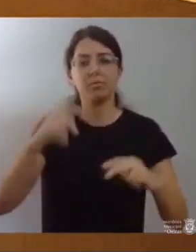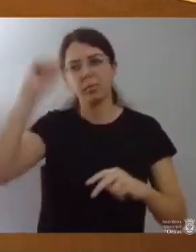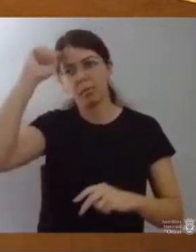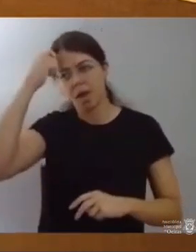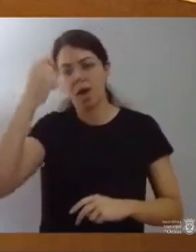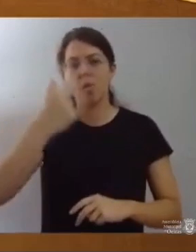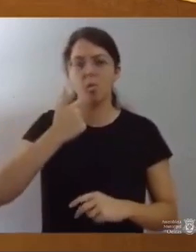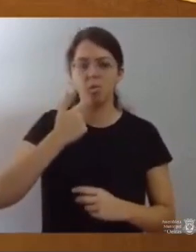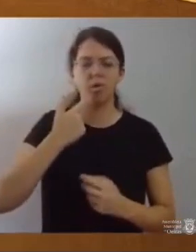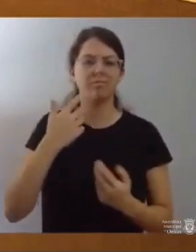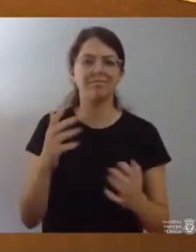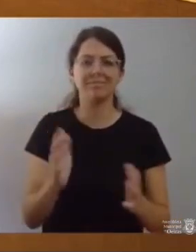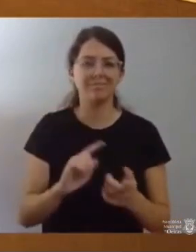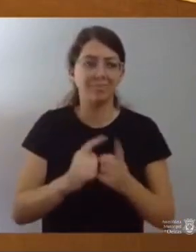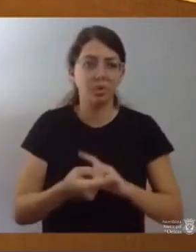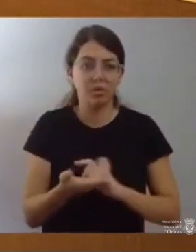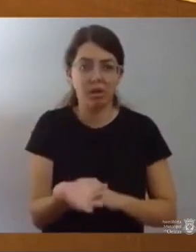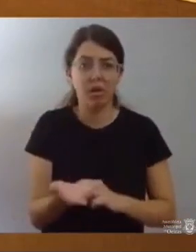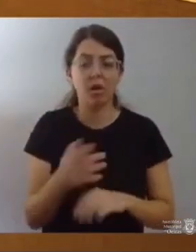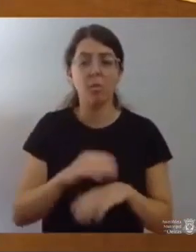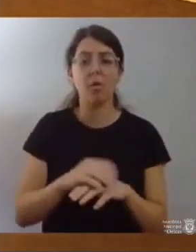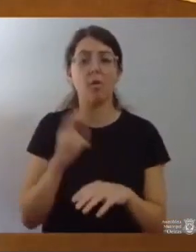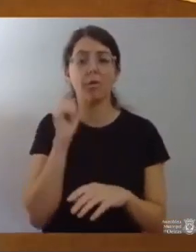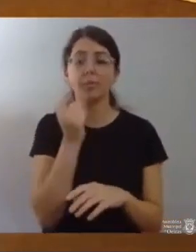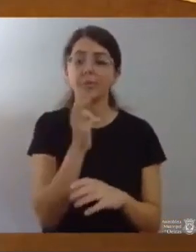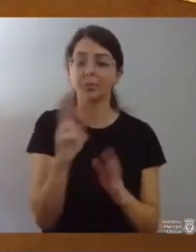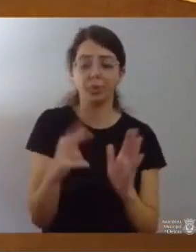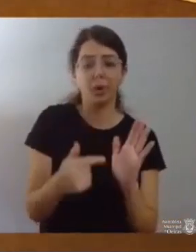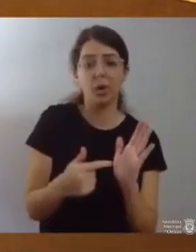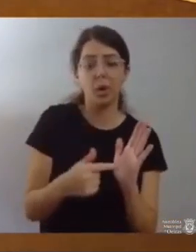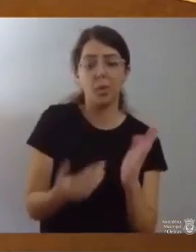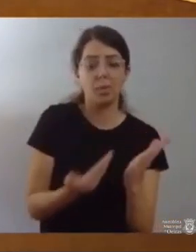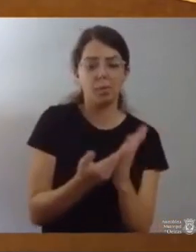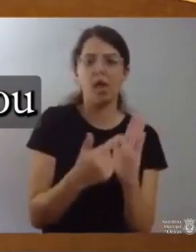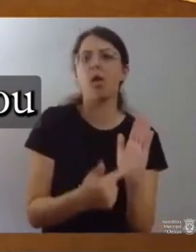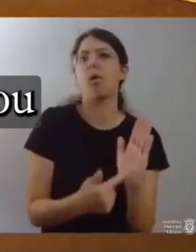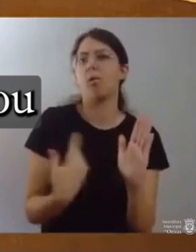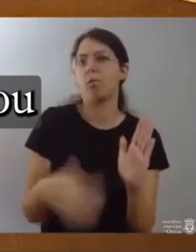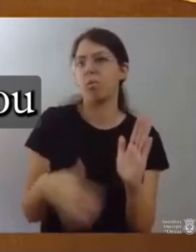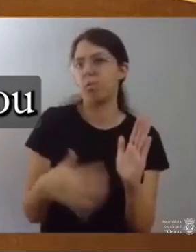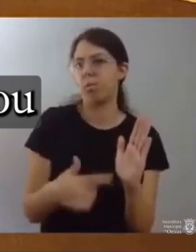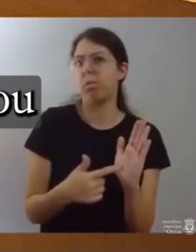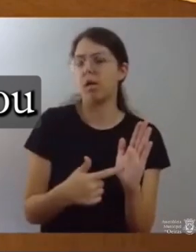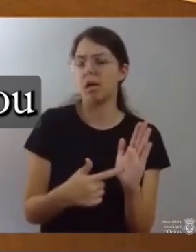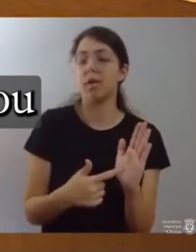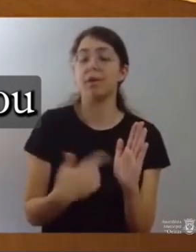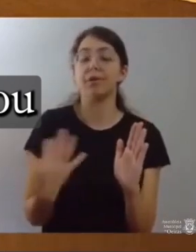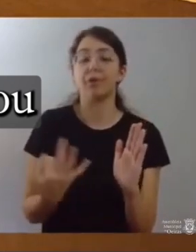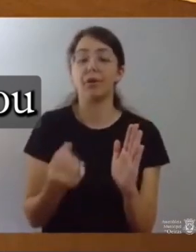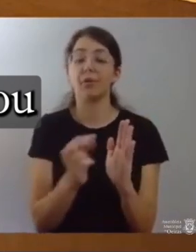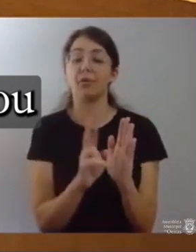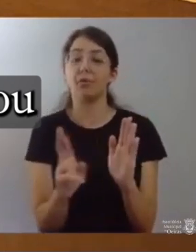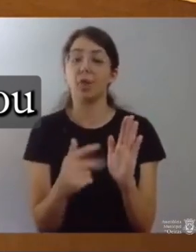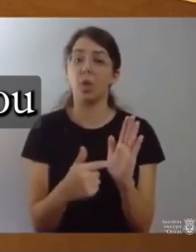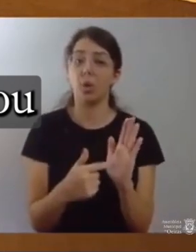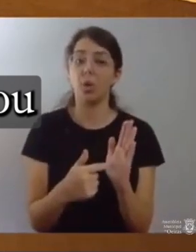que a própria proposta identifica são de facto expressivos, que apesar de tudo o valor liquidado tem